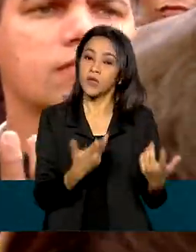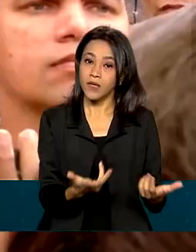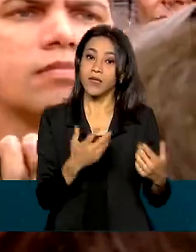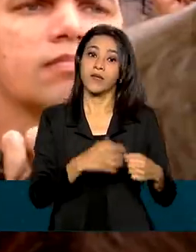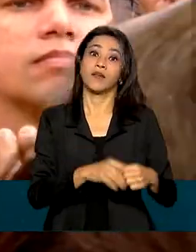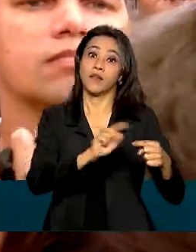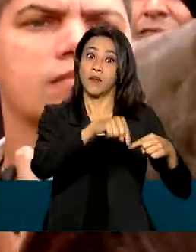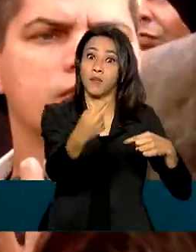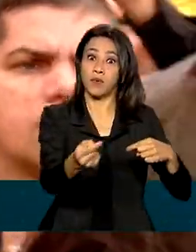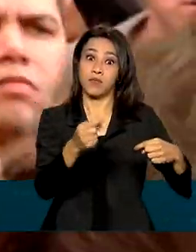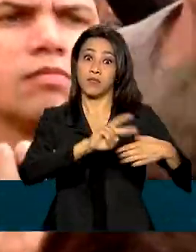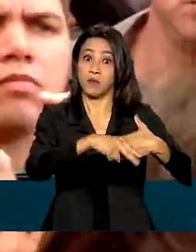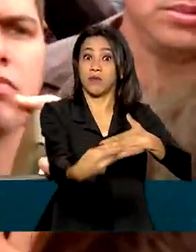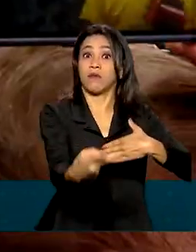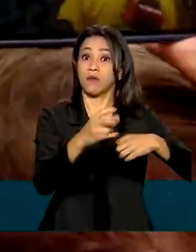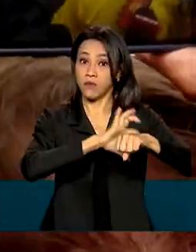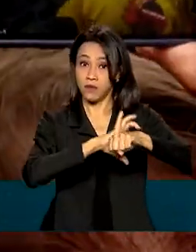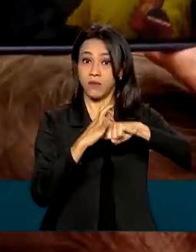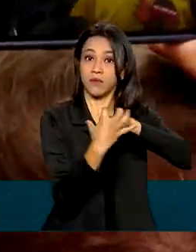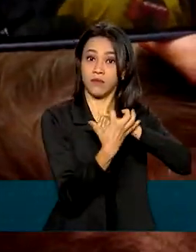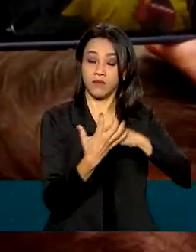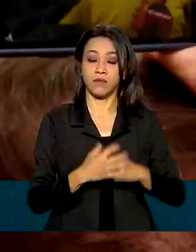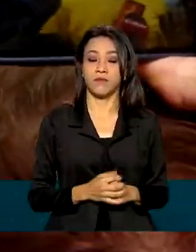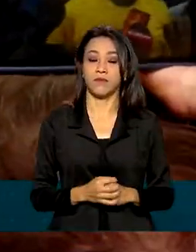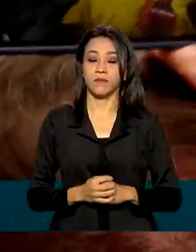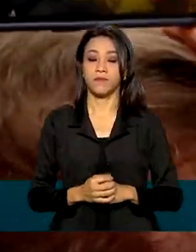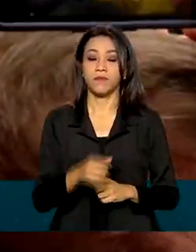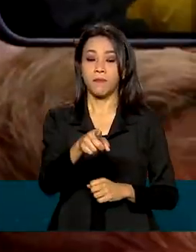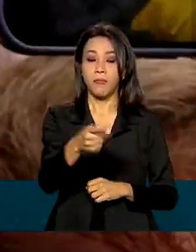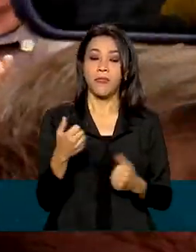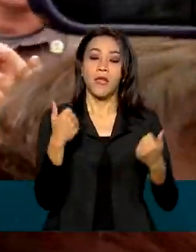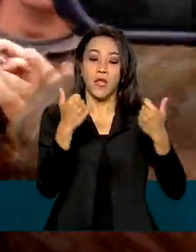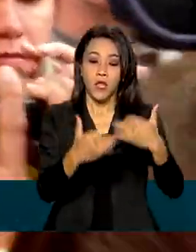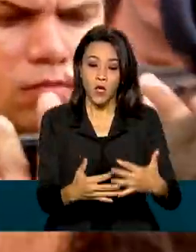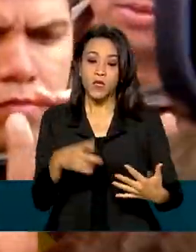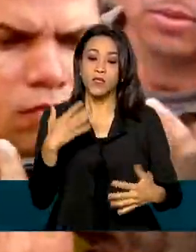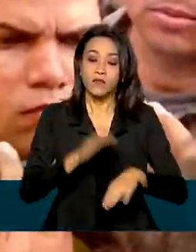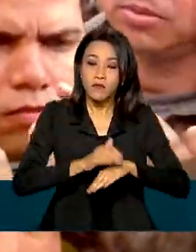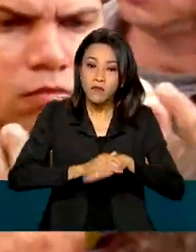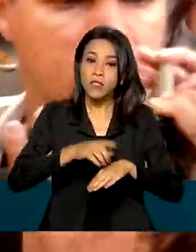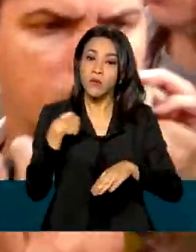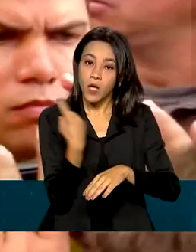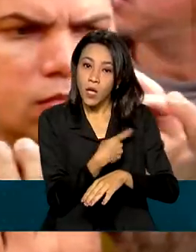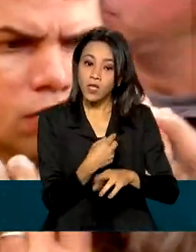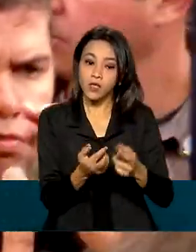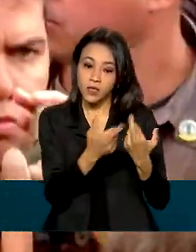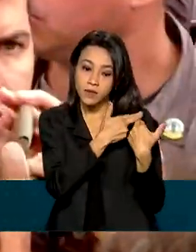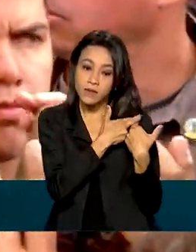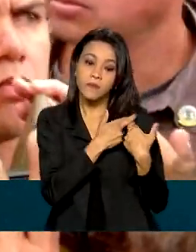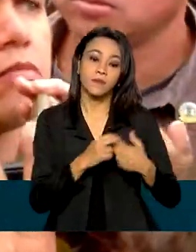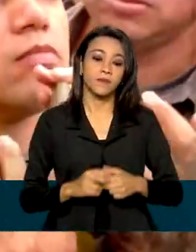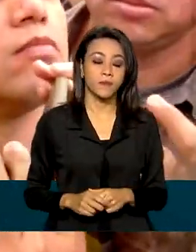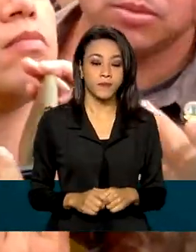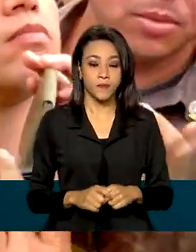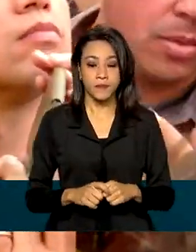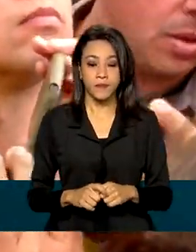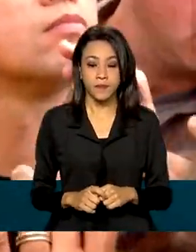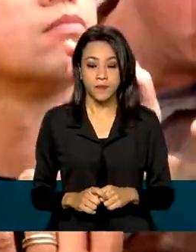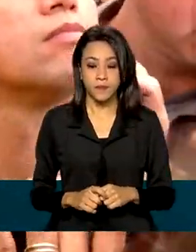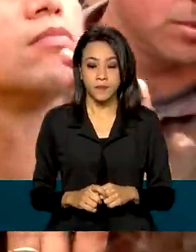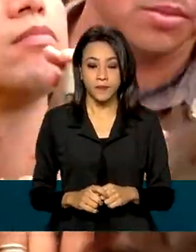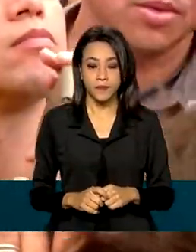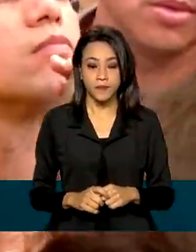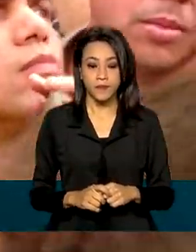da pandemia de Covid-19. Fizemos a nossa parte, atendemos mais humildes, com auxílio emergencial R$ 600.